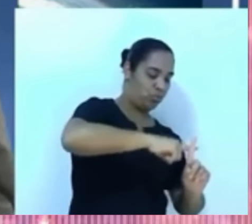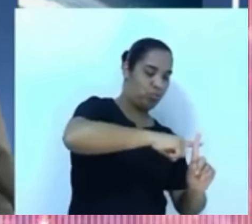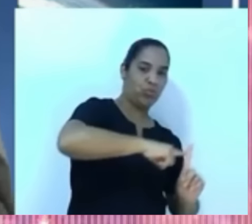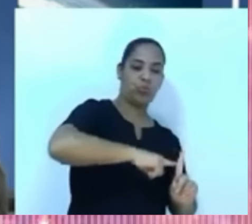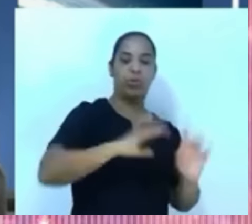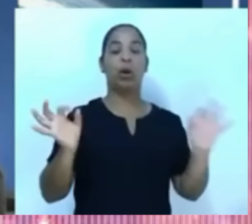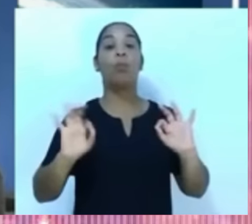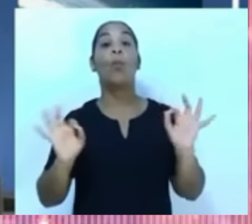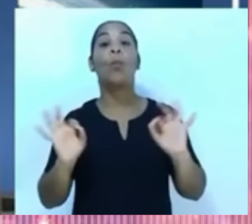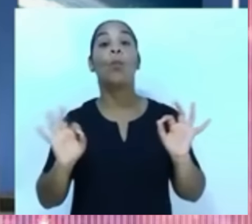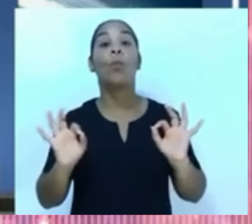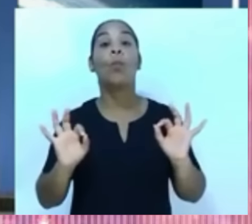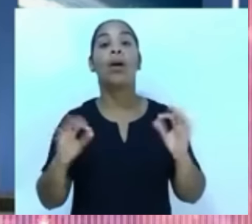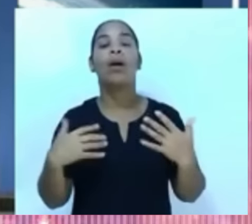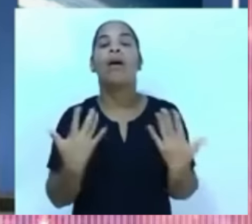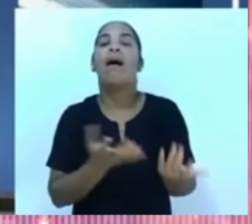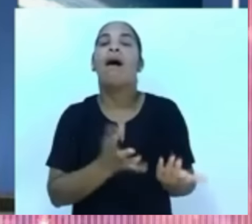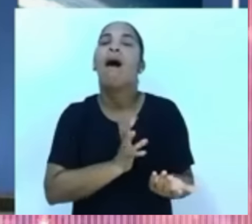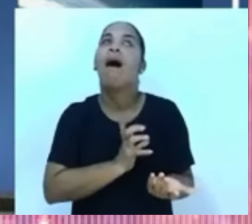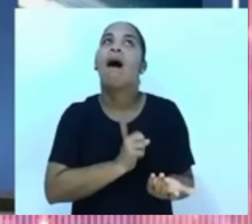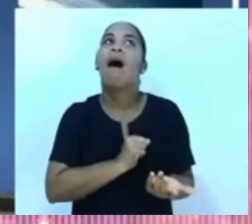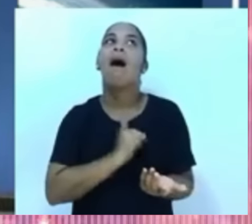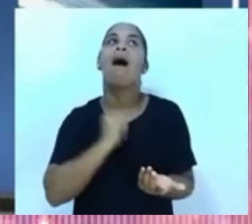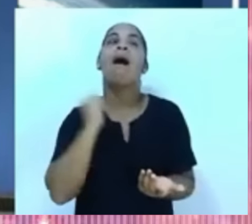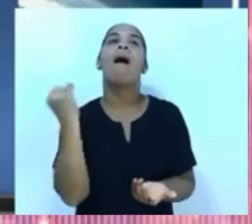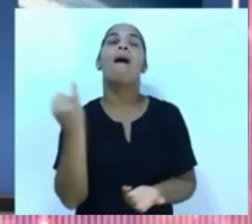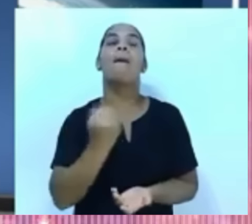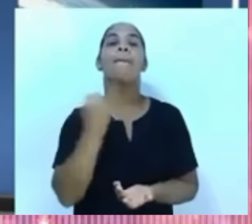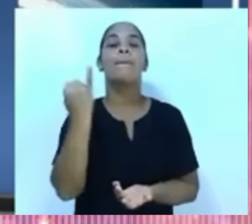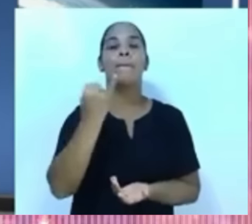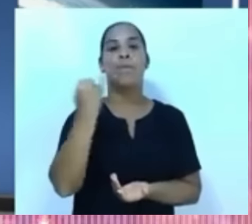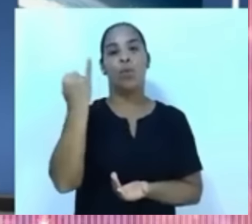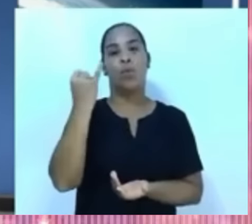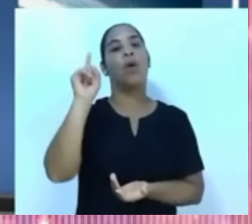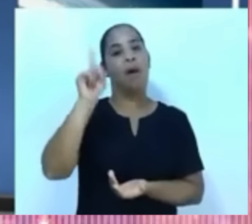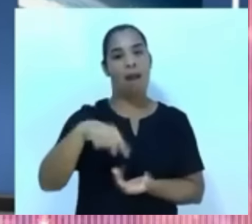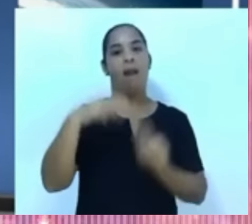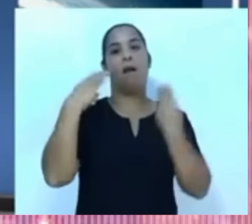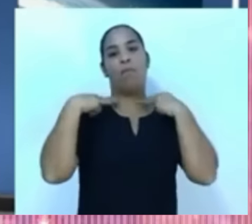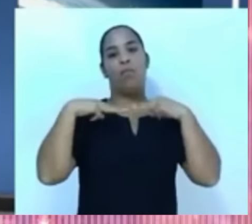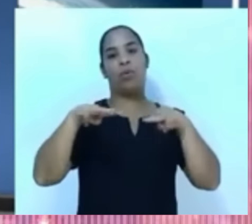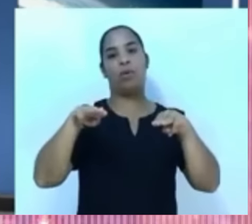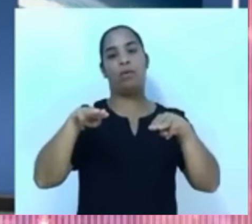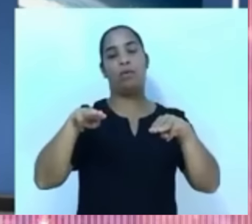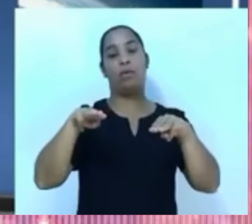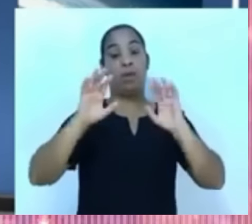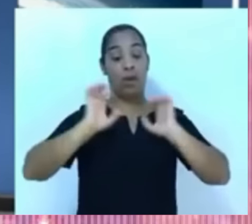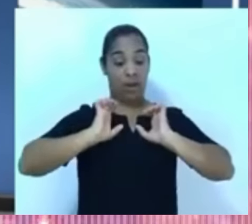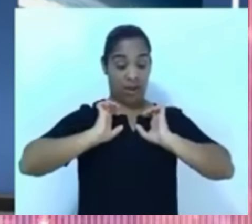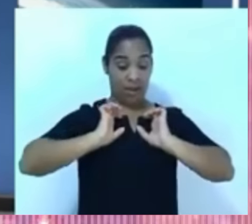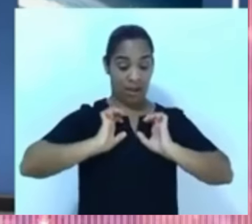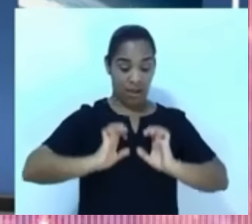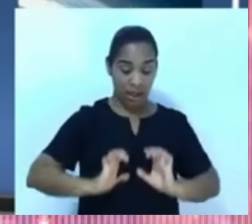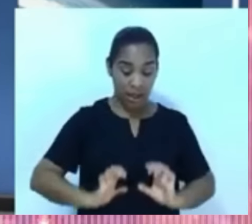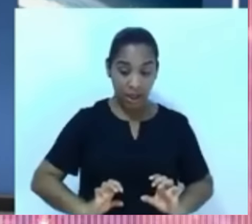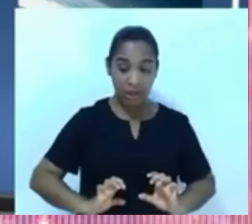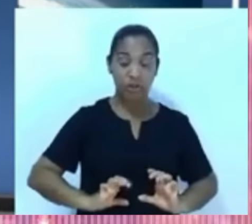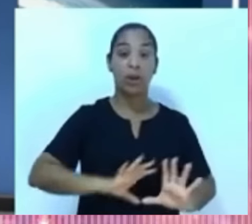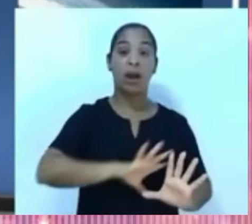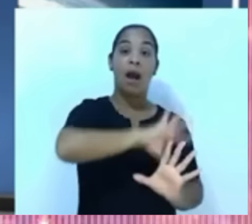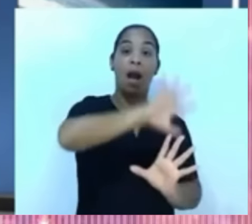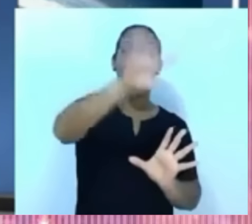a alma do Amor a moral a ética é tudo aquilo com conforme